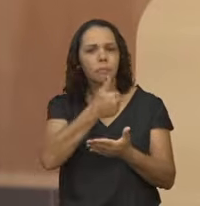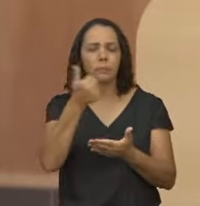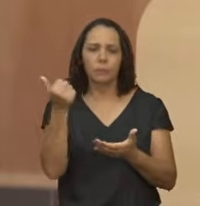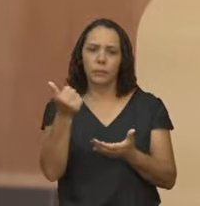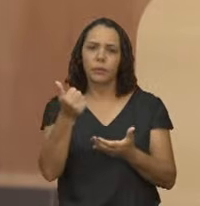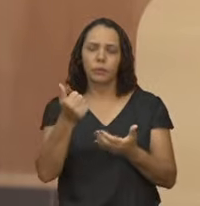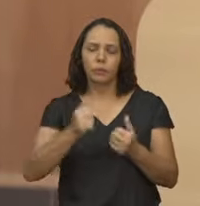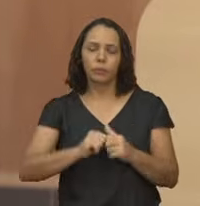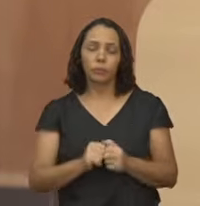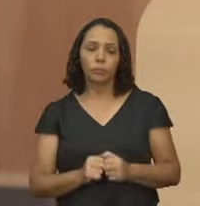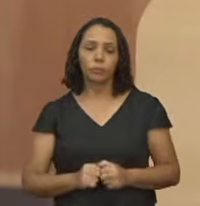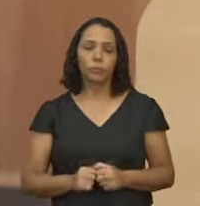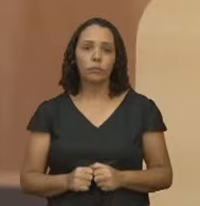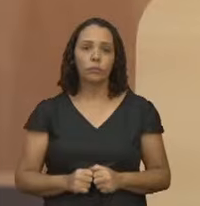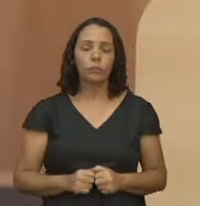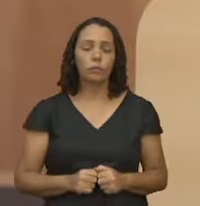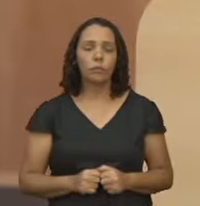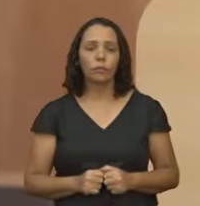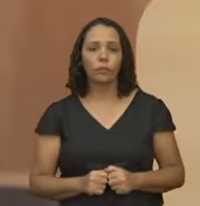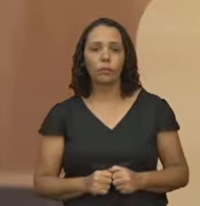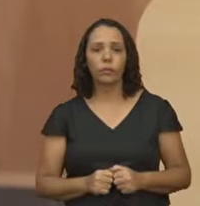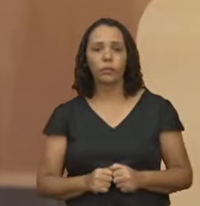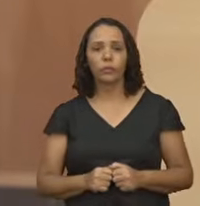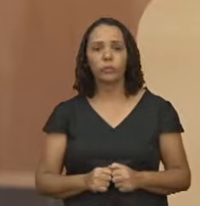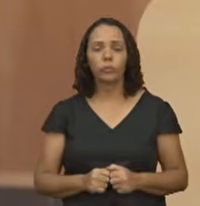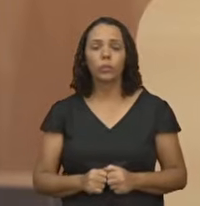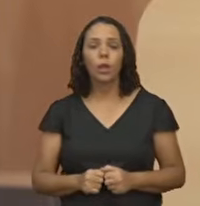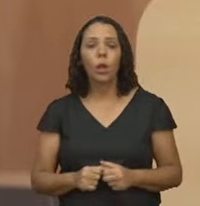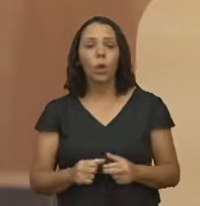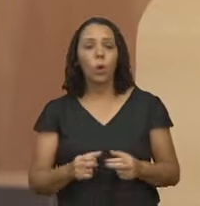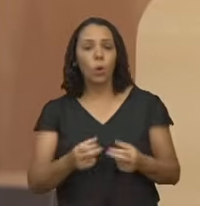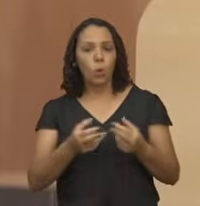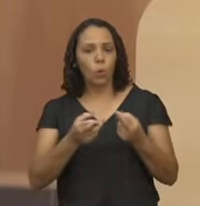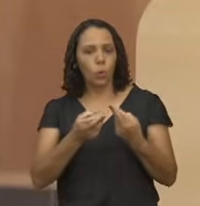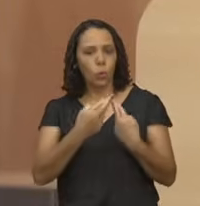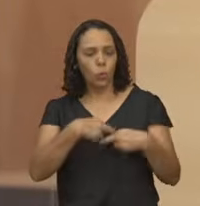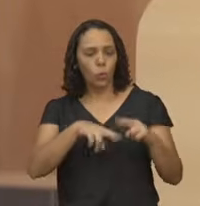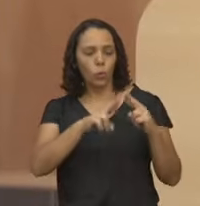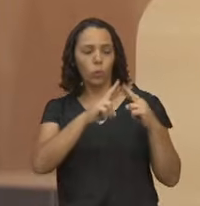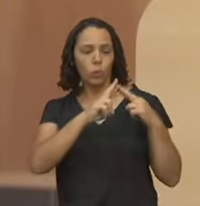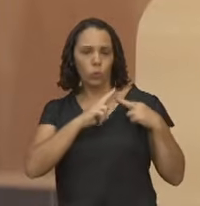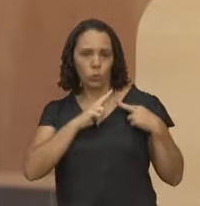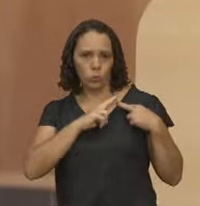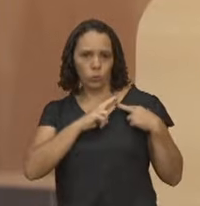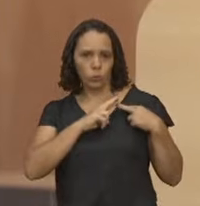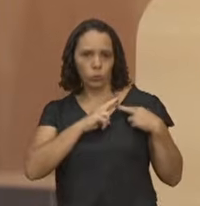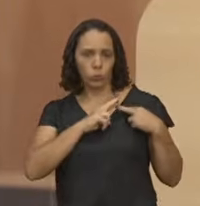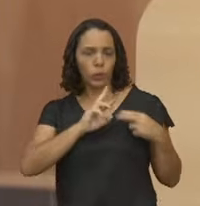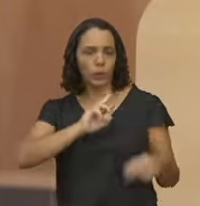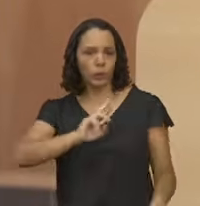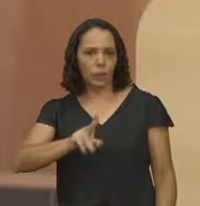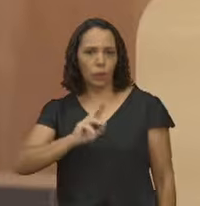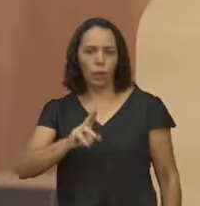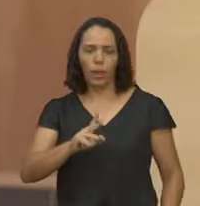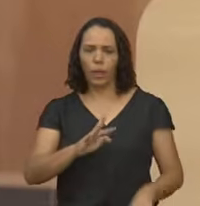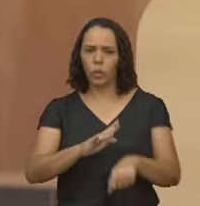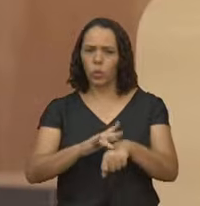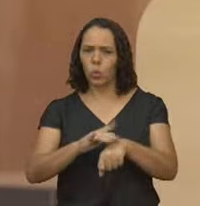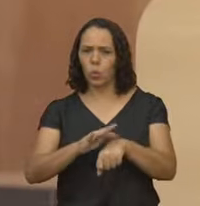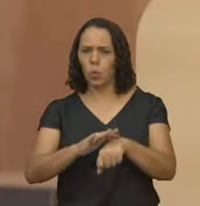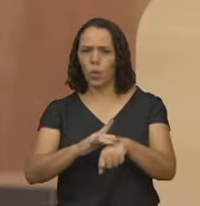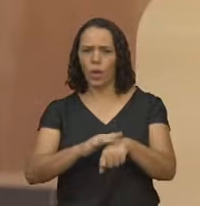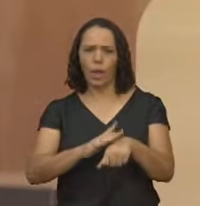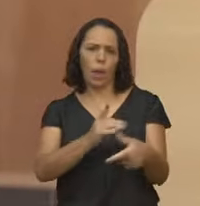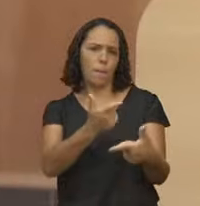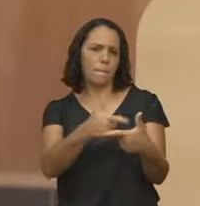Uma das questões do luto gestacional, o luto, na verdade, ele não é uma doença, não é um problema, ele é um